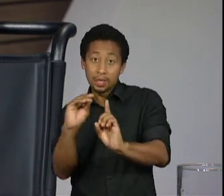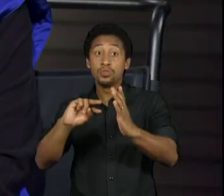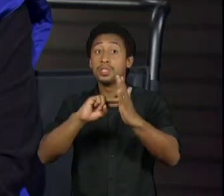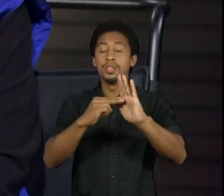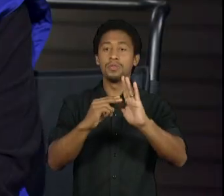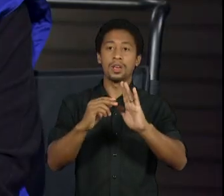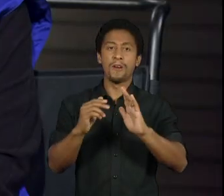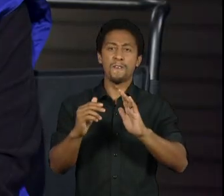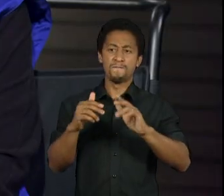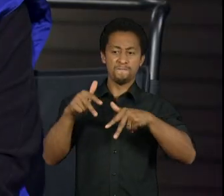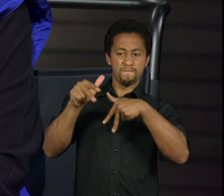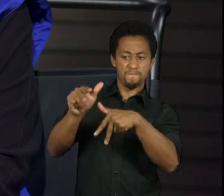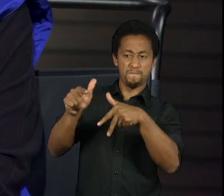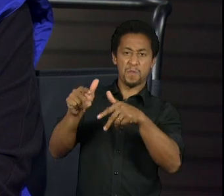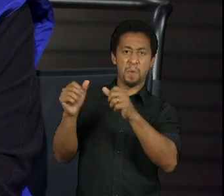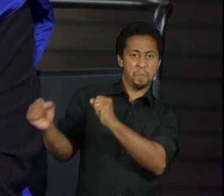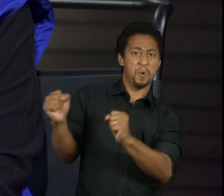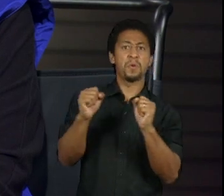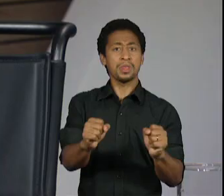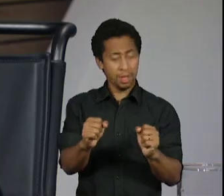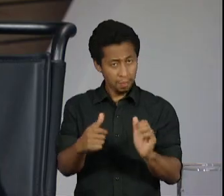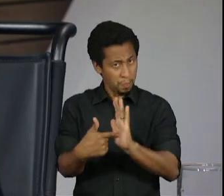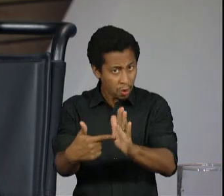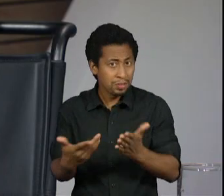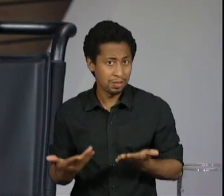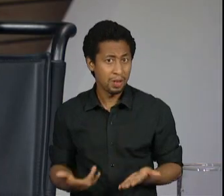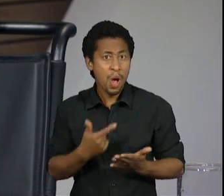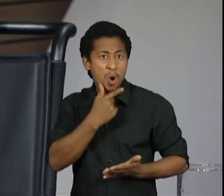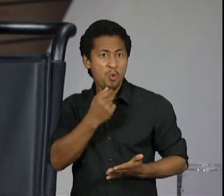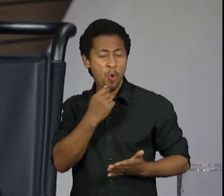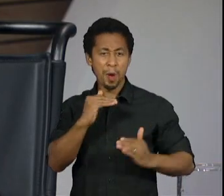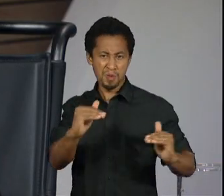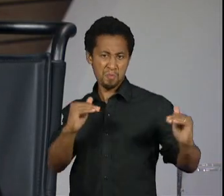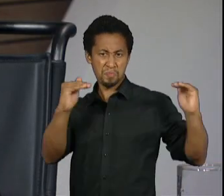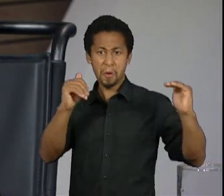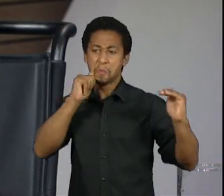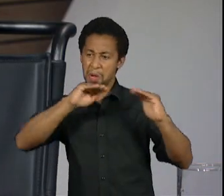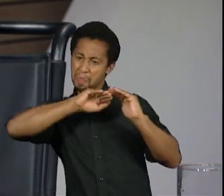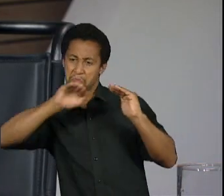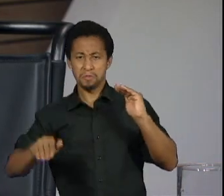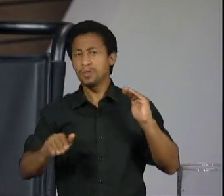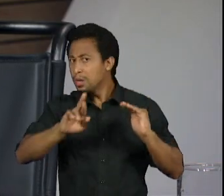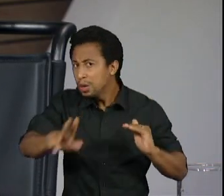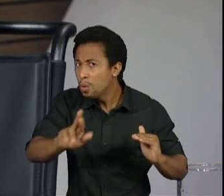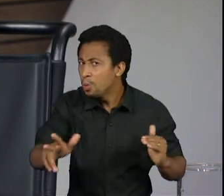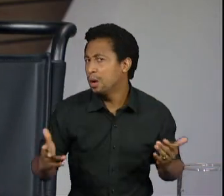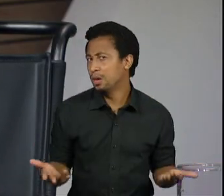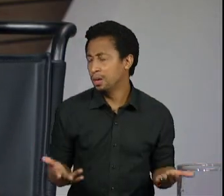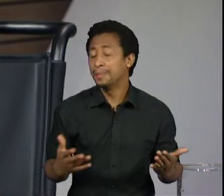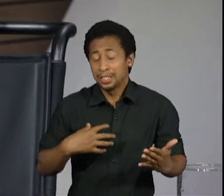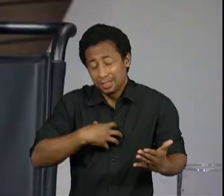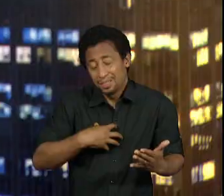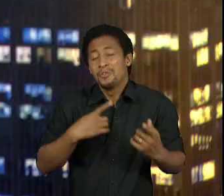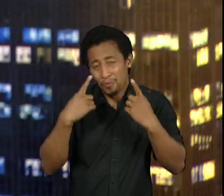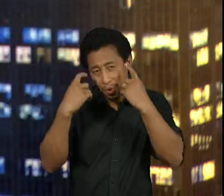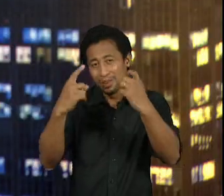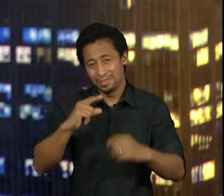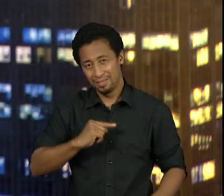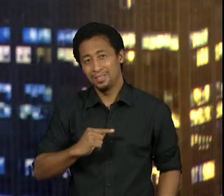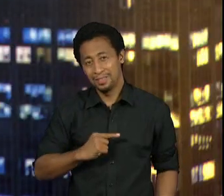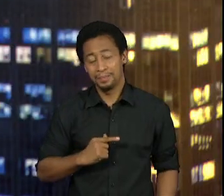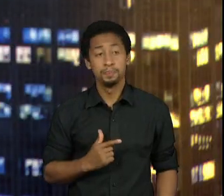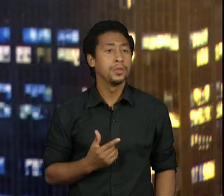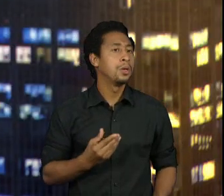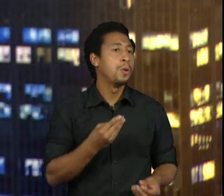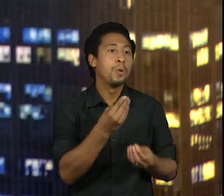contra a mulher. Não tem nada a ver com a roupa que a gente usa, mas a sociedade segue culpando a gente pela violência que a gente sofre. Como é que a mulher, então,